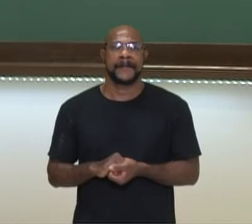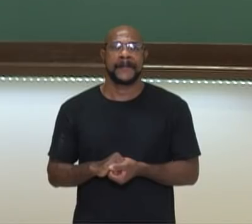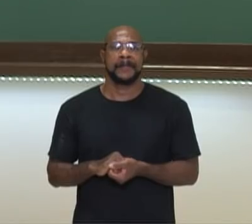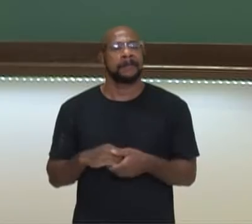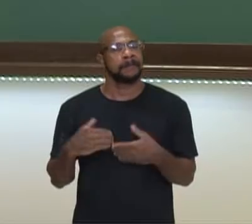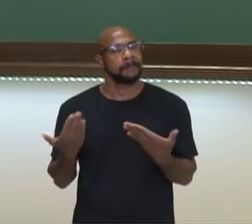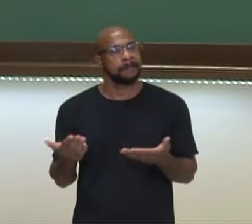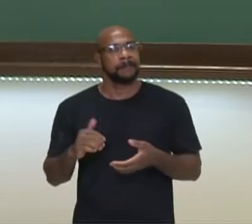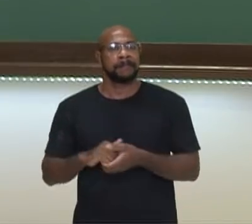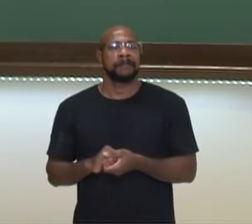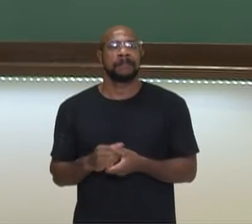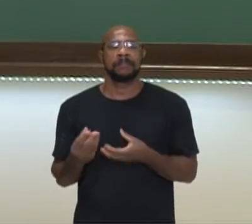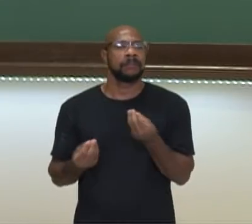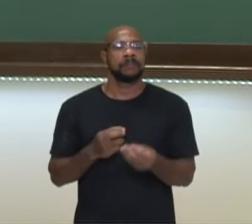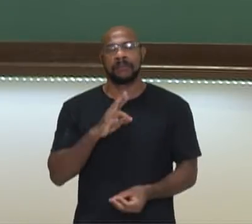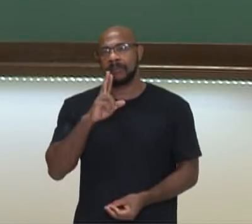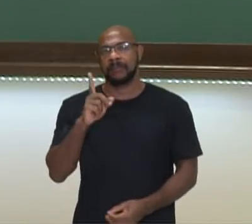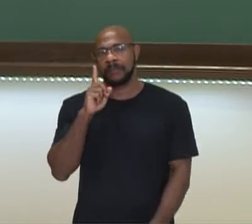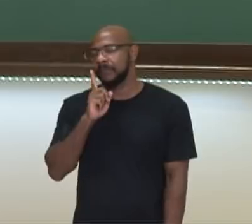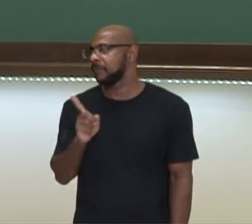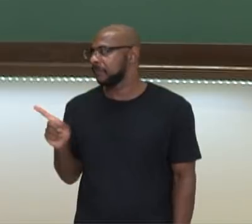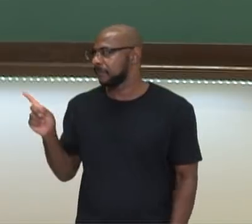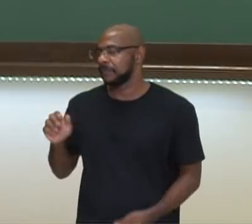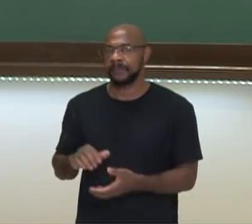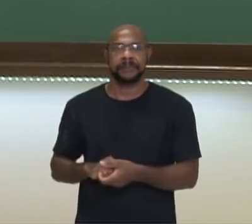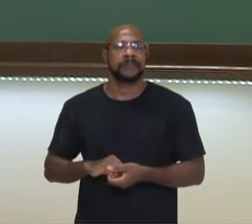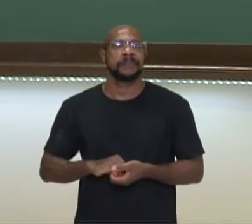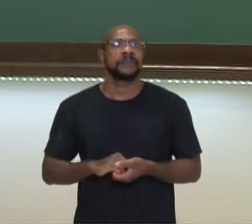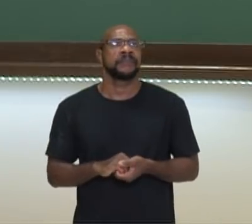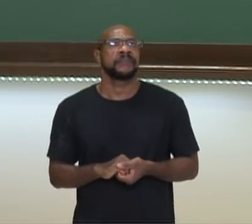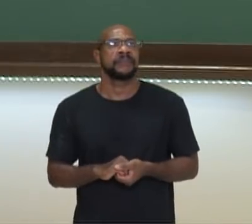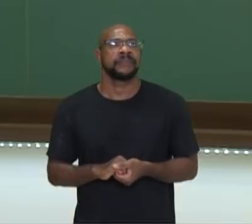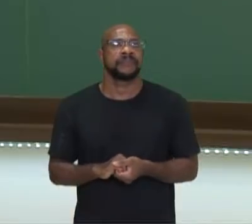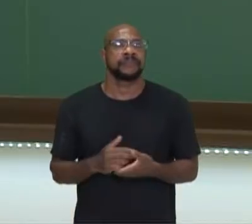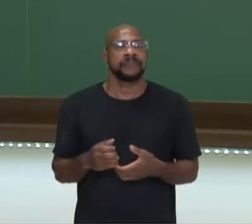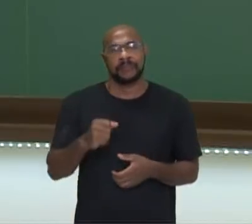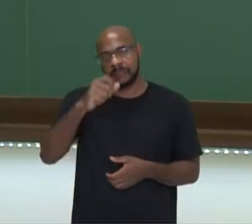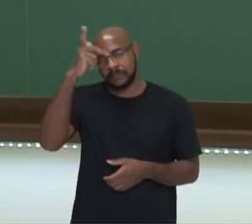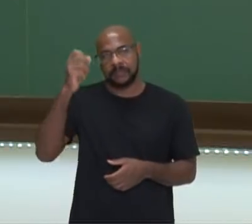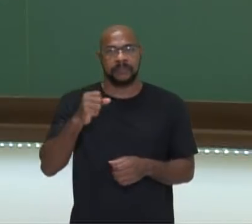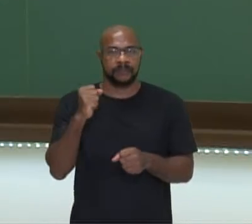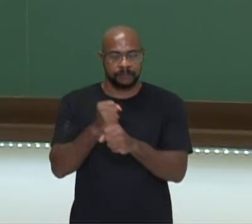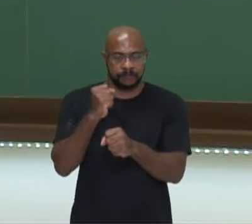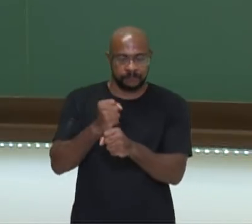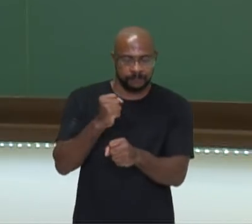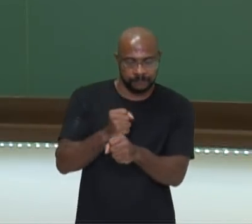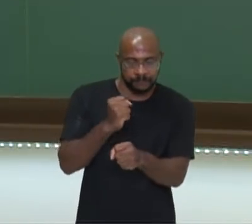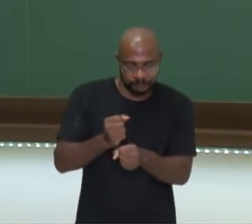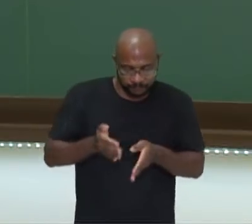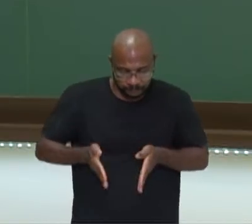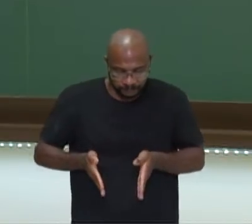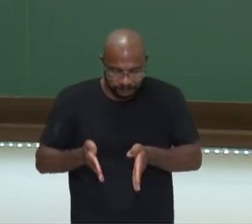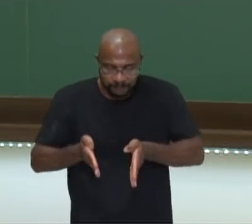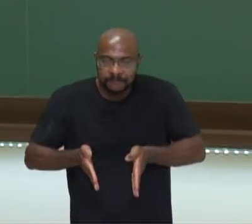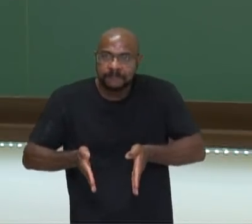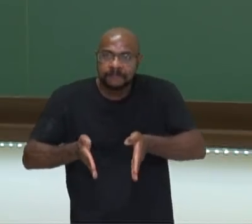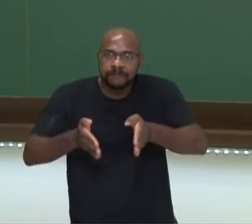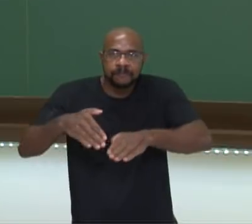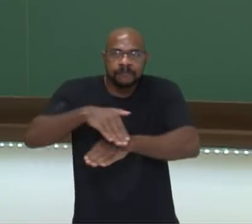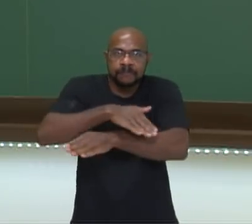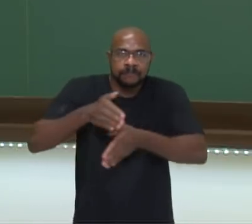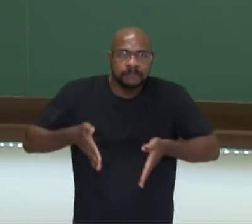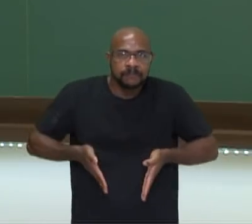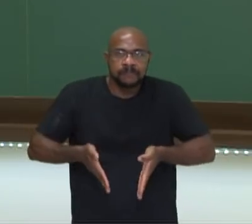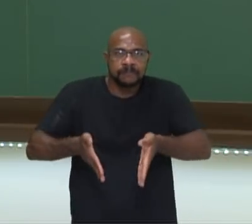Bom, pessoal, como é que fica a resposta desse exercício? Vamos dar uma olhadinha? Então, a prefeitura ela pavimentou 3 etapas uma